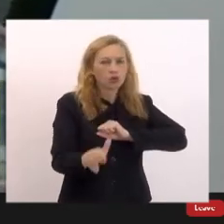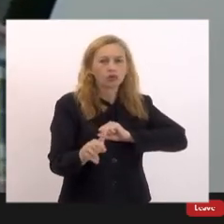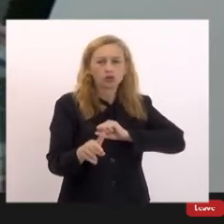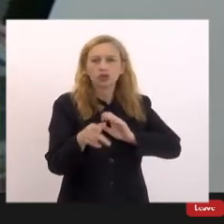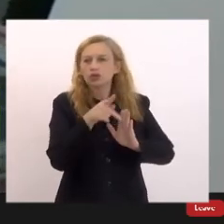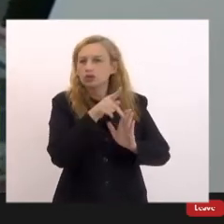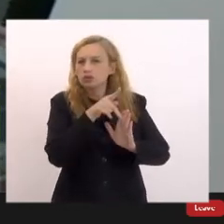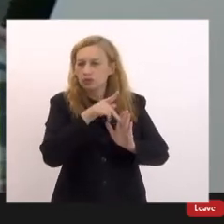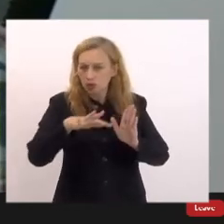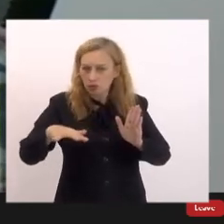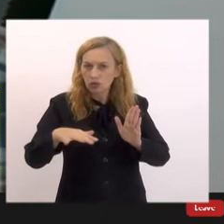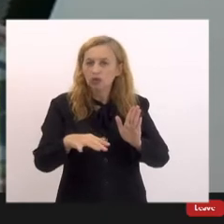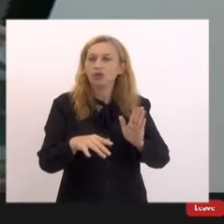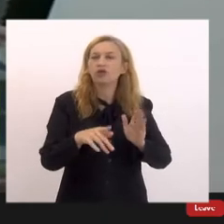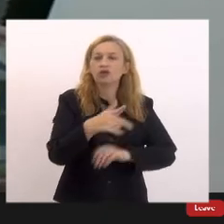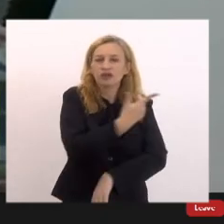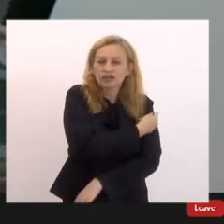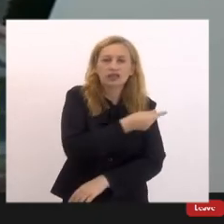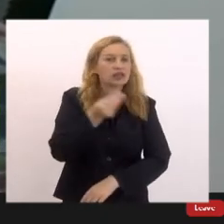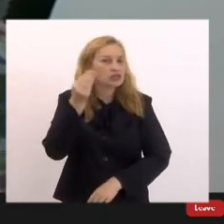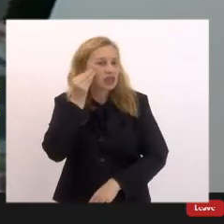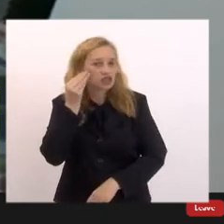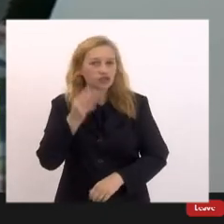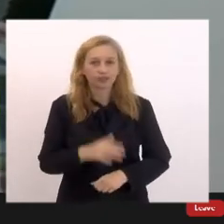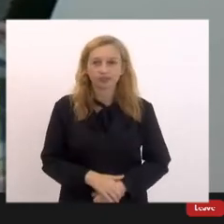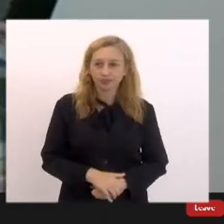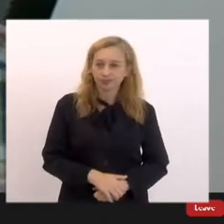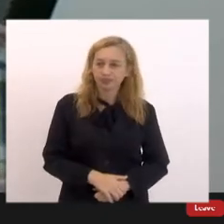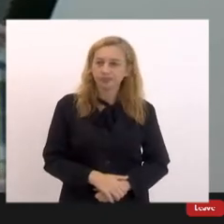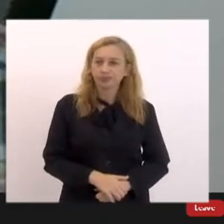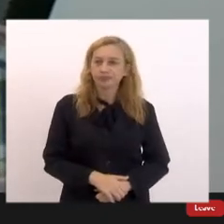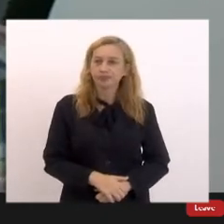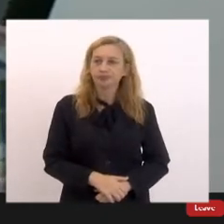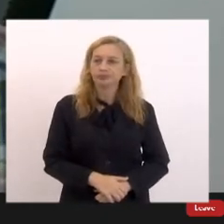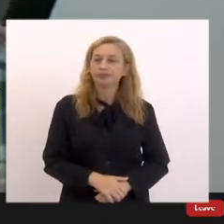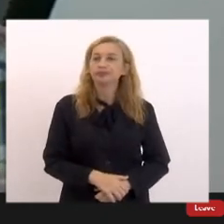protocolo sanitário, vacinas e testes. E um